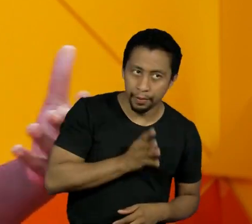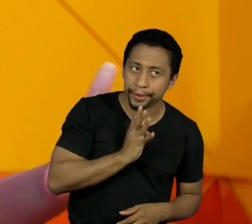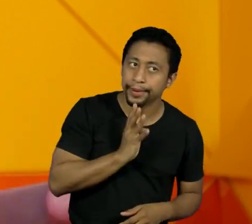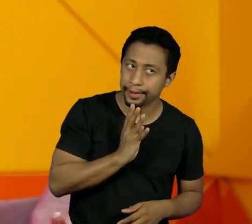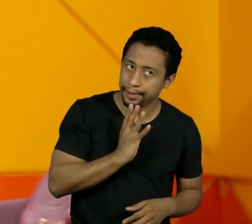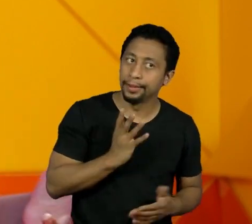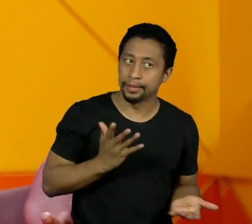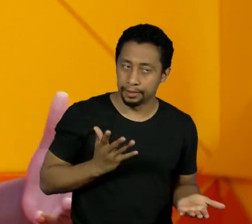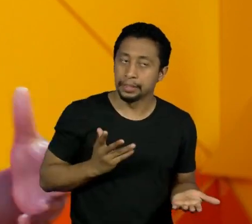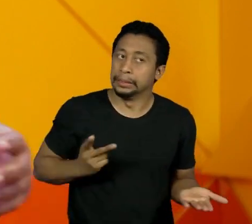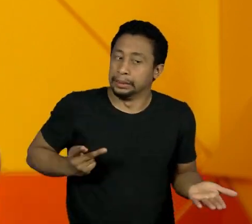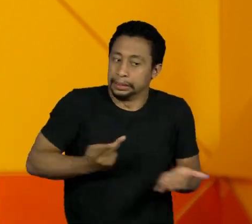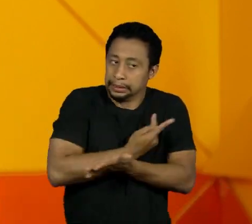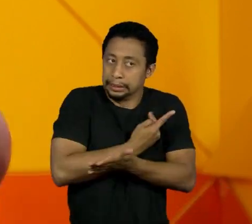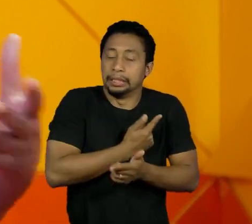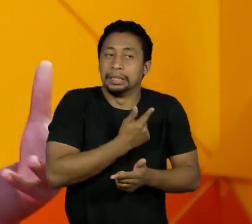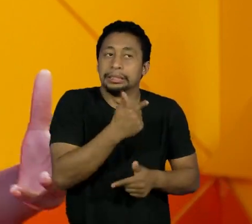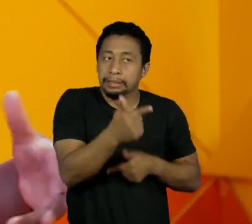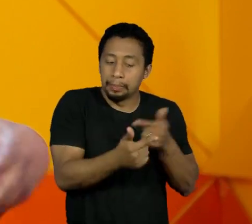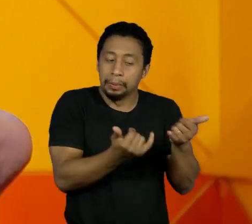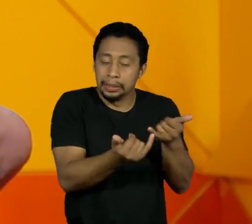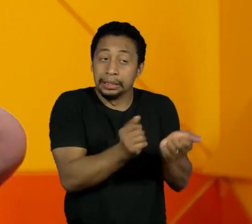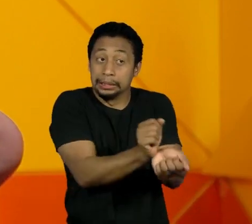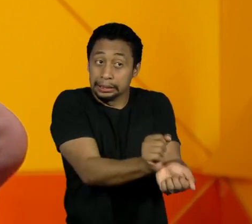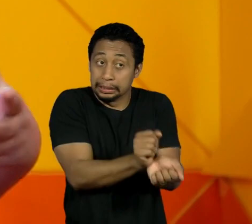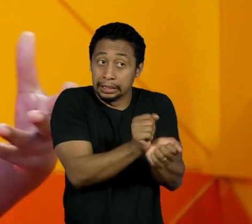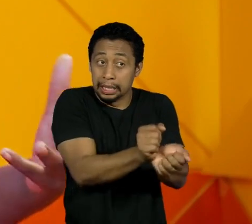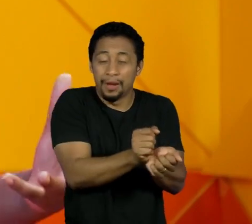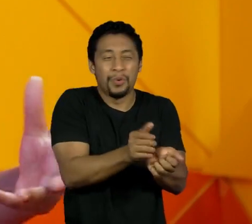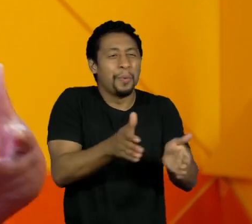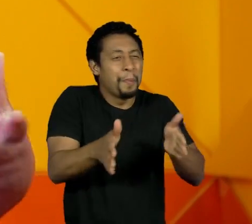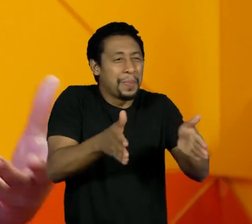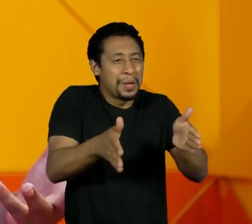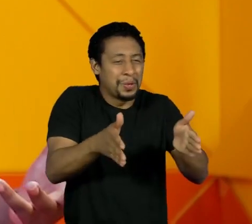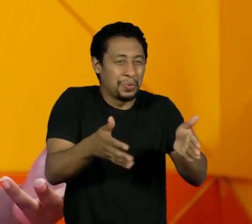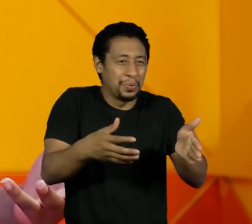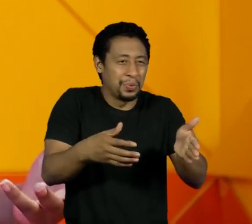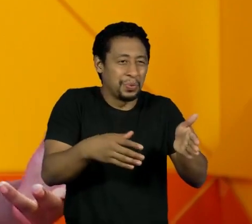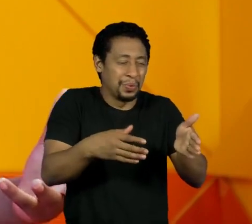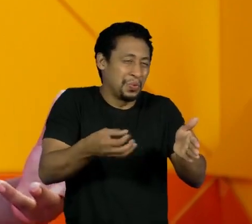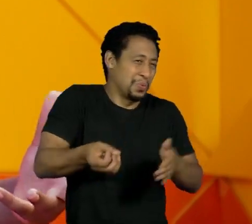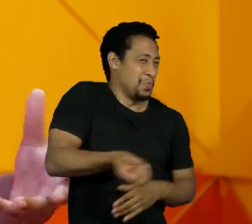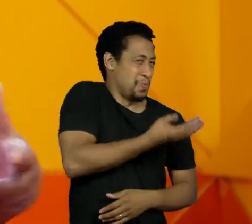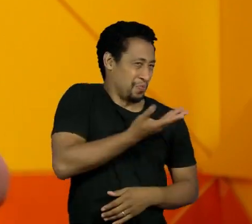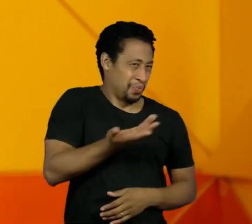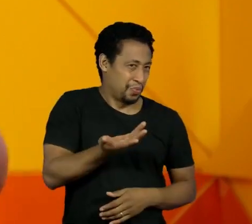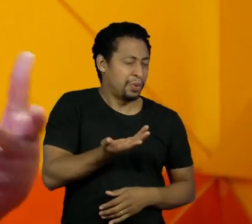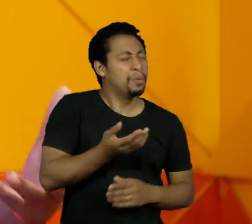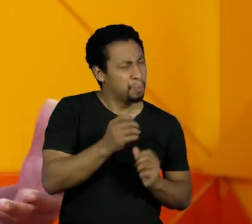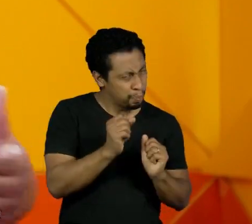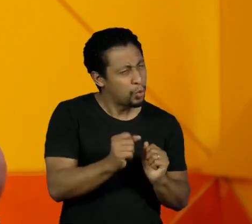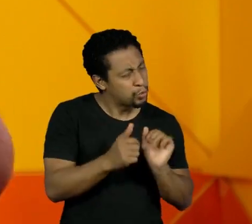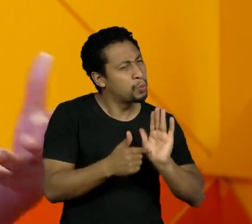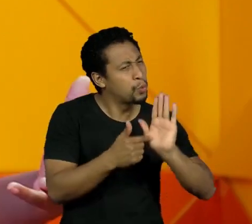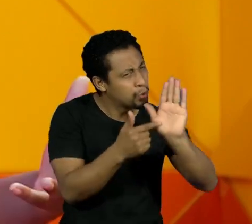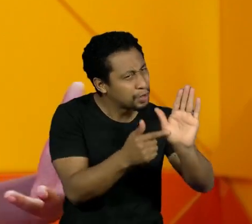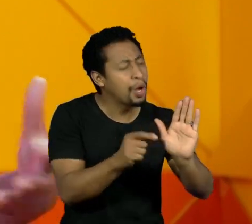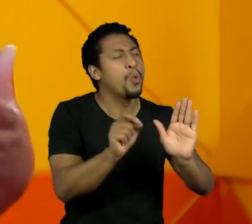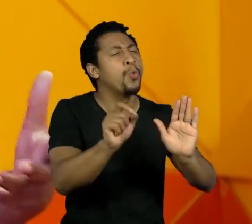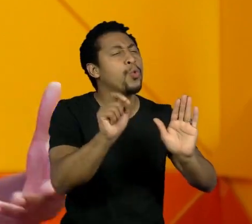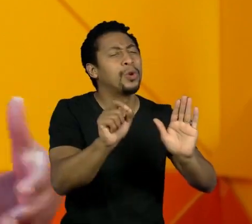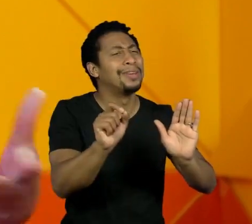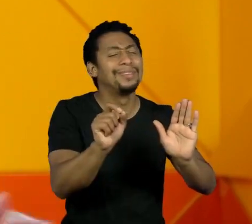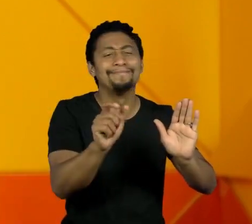escravidão moderna, que estão aí completamente travestidos. A gente pode citar alguma coisa atualmente que você enxergue